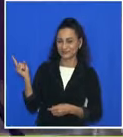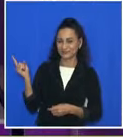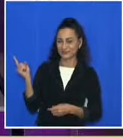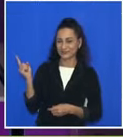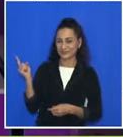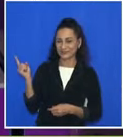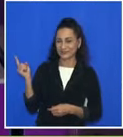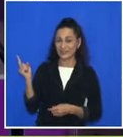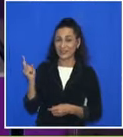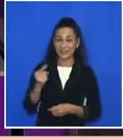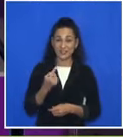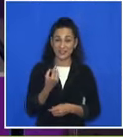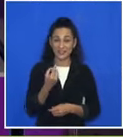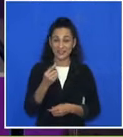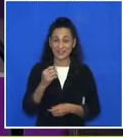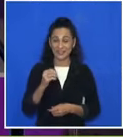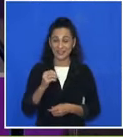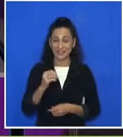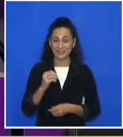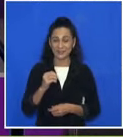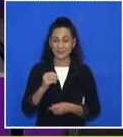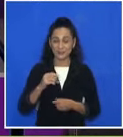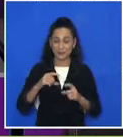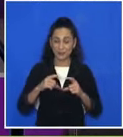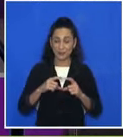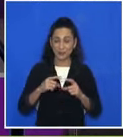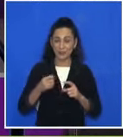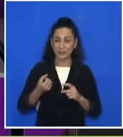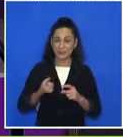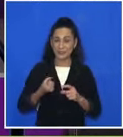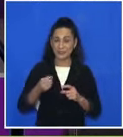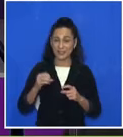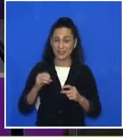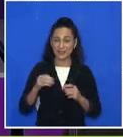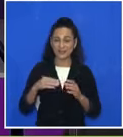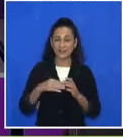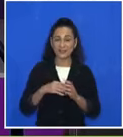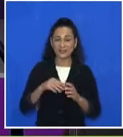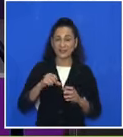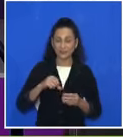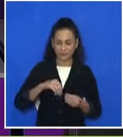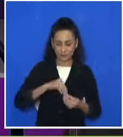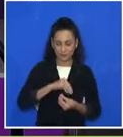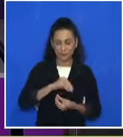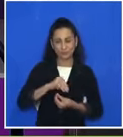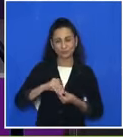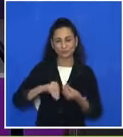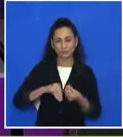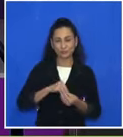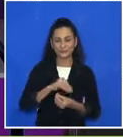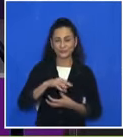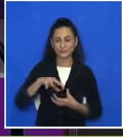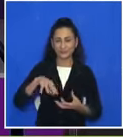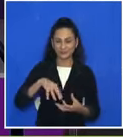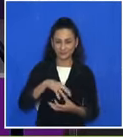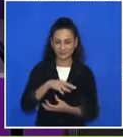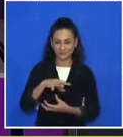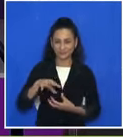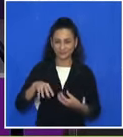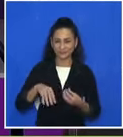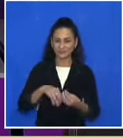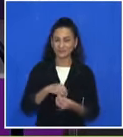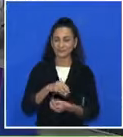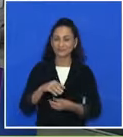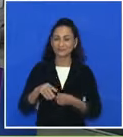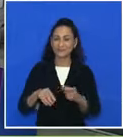E já temos as 10 bolas numeradas de 0 a 9 novamente dentro do nosso segundo globo, girando, sendo embaralhadas, e já temos